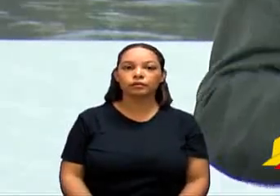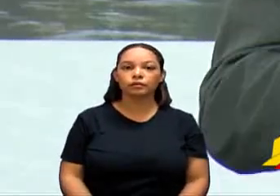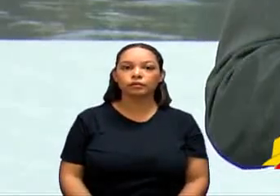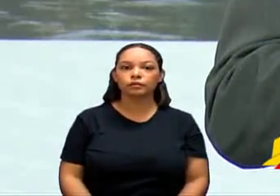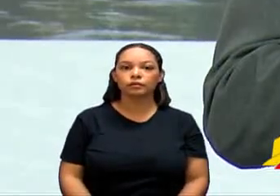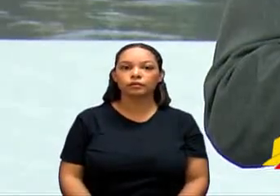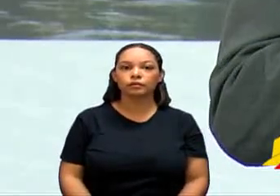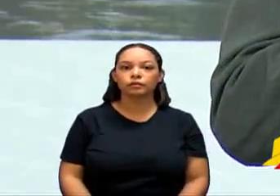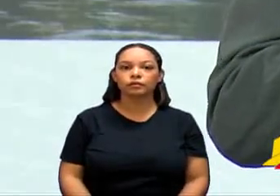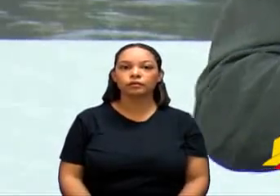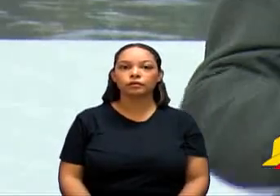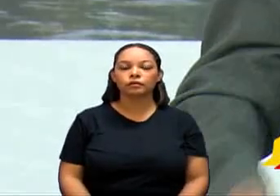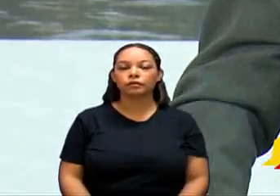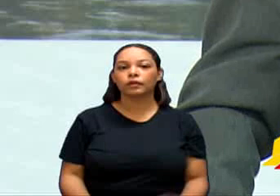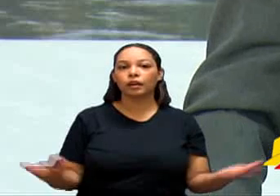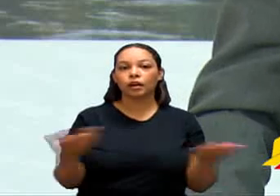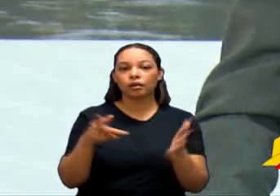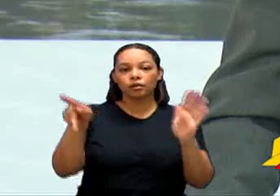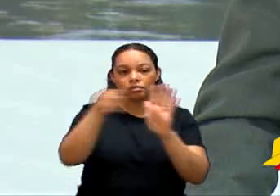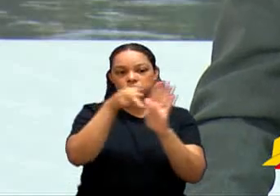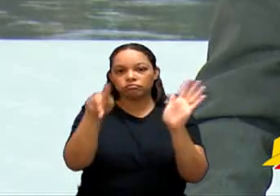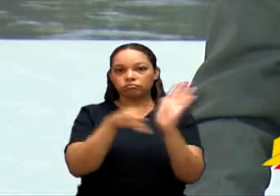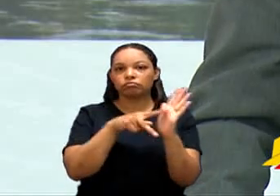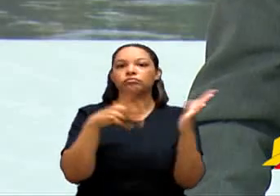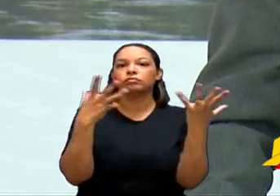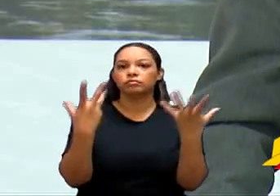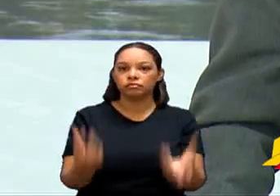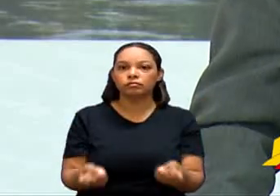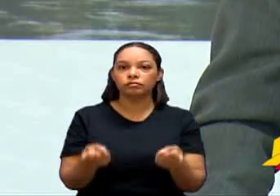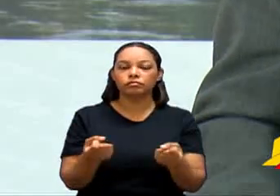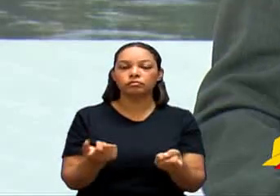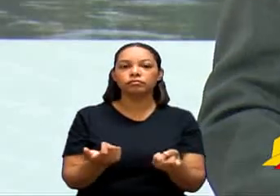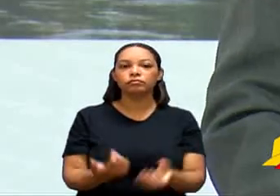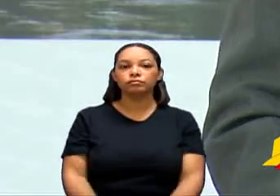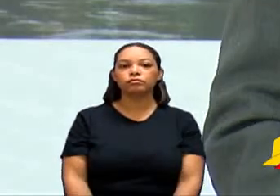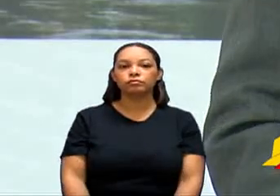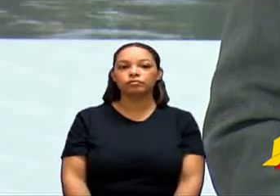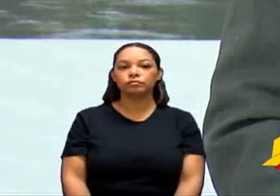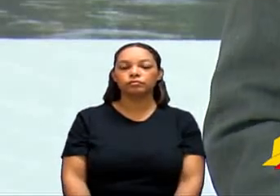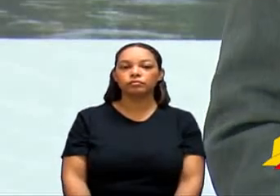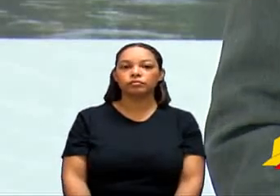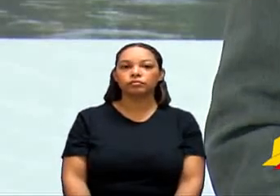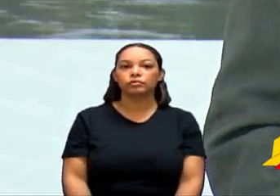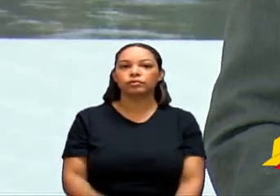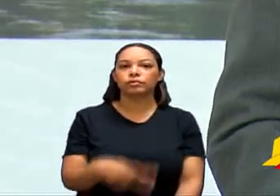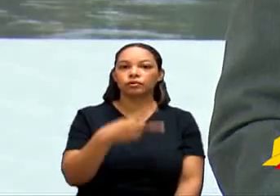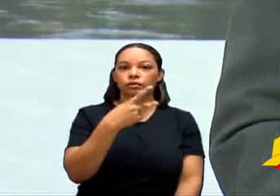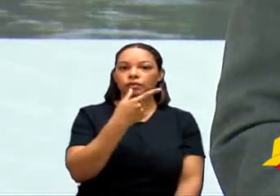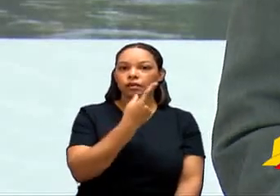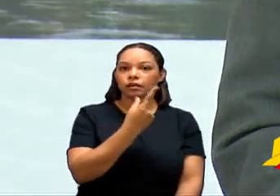lei de autoria do senhor prefeito municipal, que altera a Lei 10.695. E a Lei